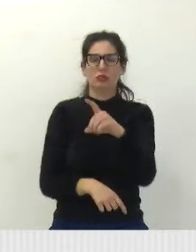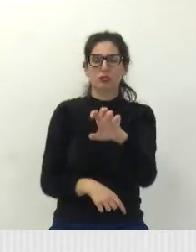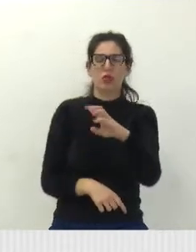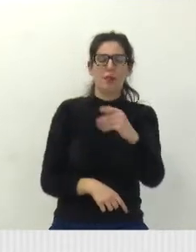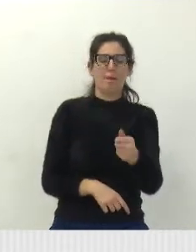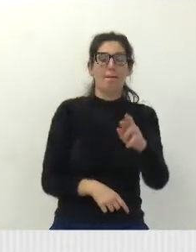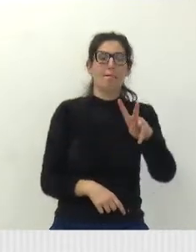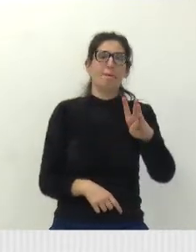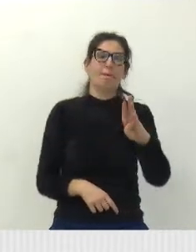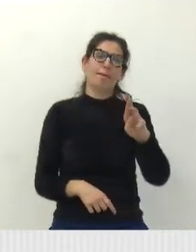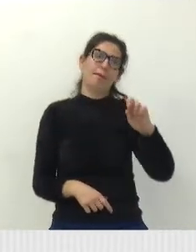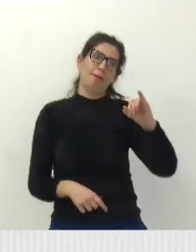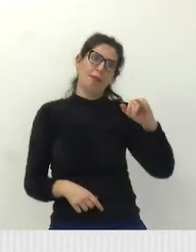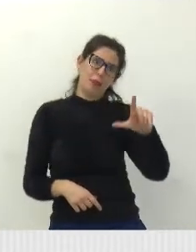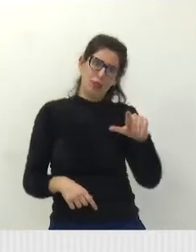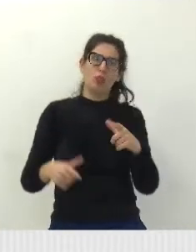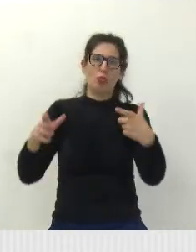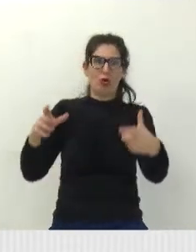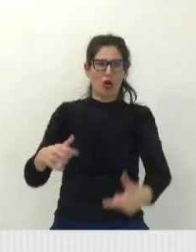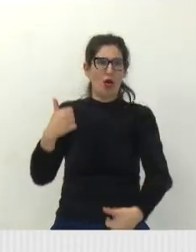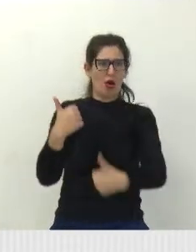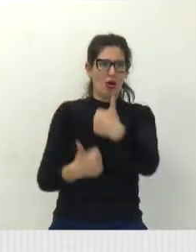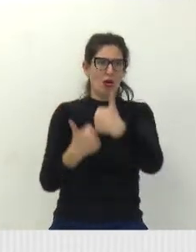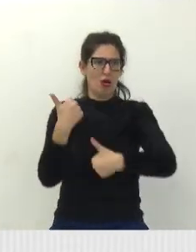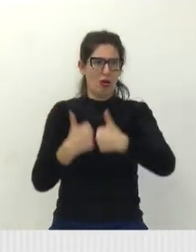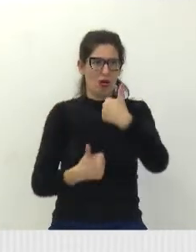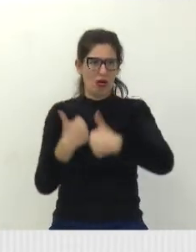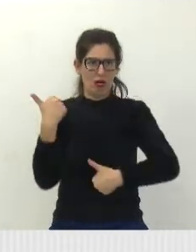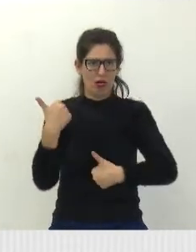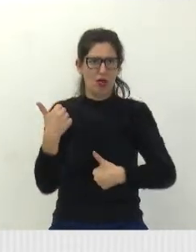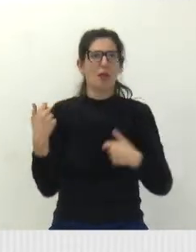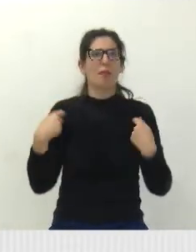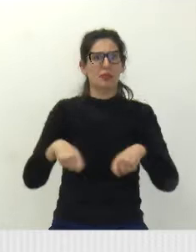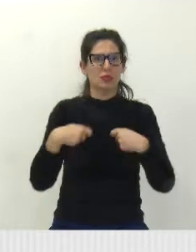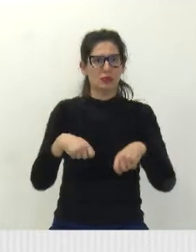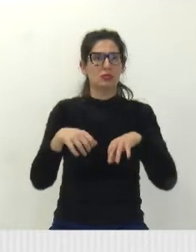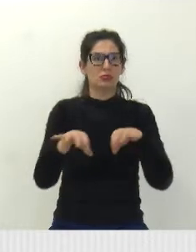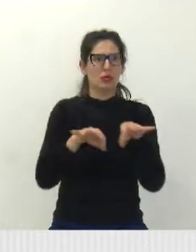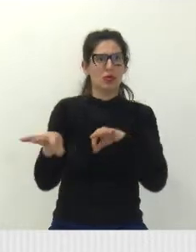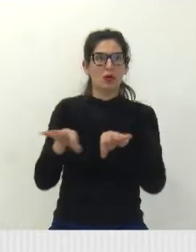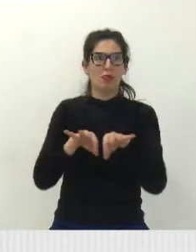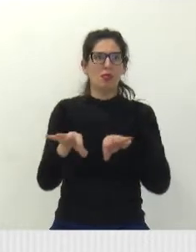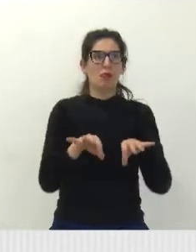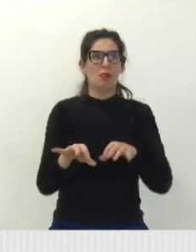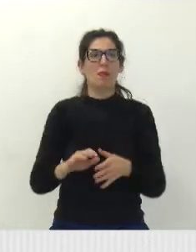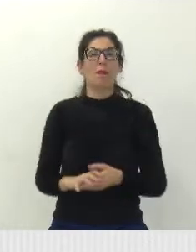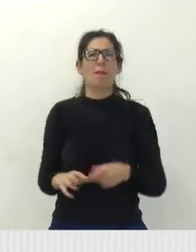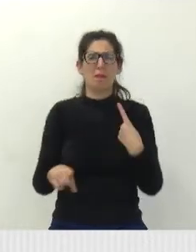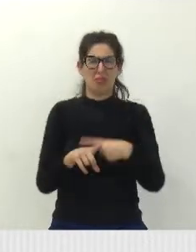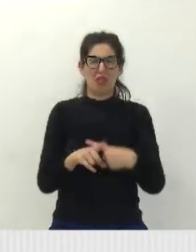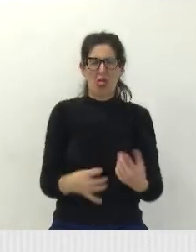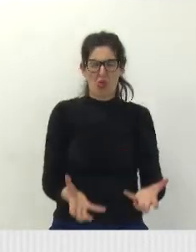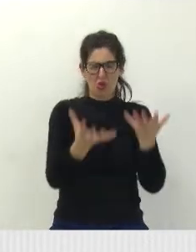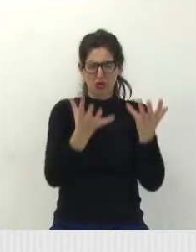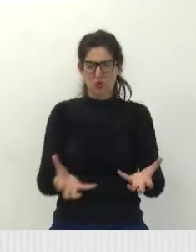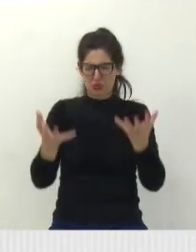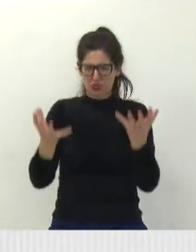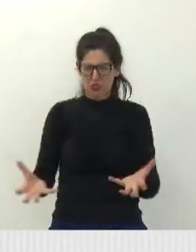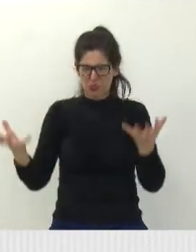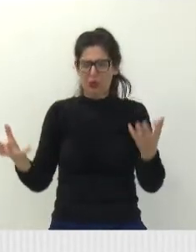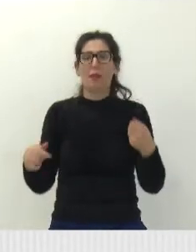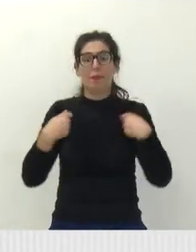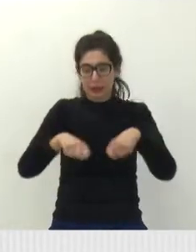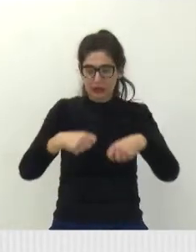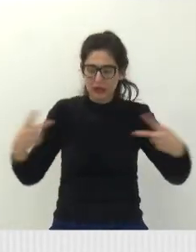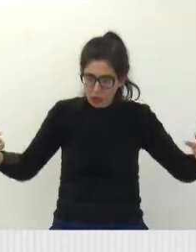local de lazer onde as pessoas não estão conseguindo utilizar devido ao matagal que se encontra.